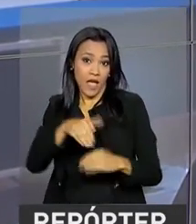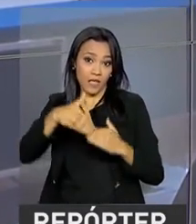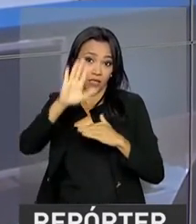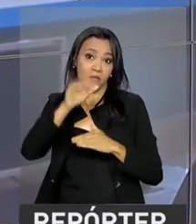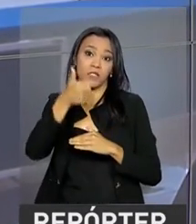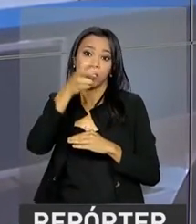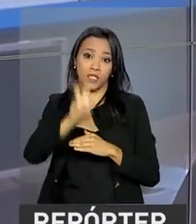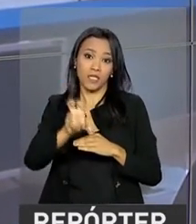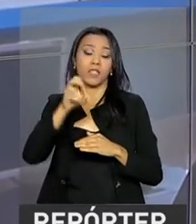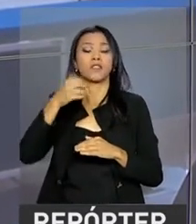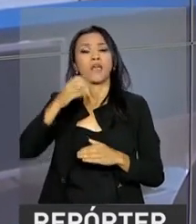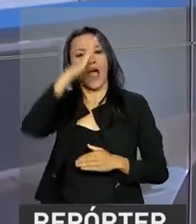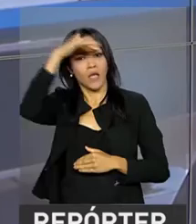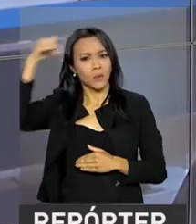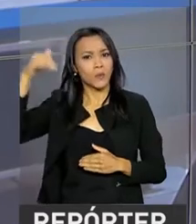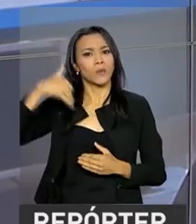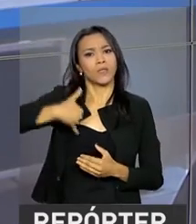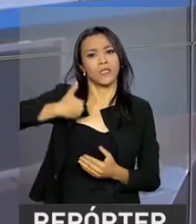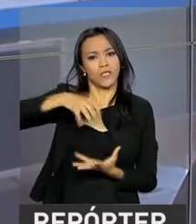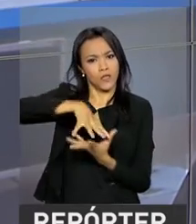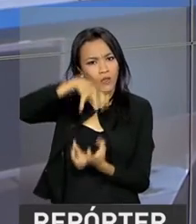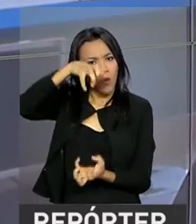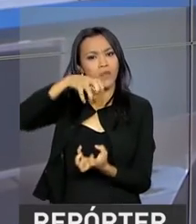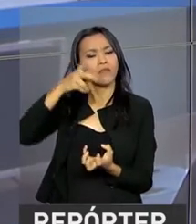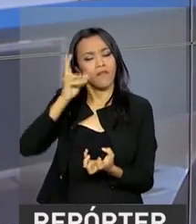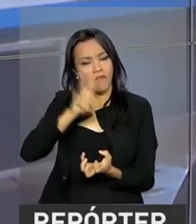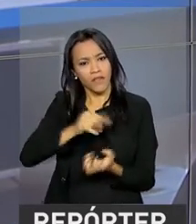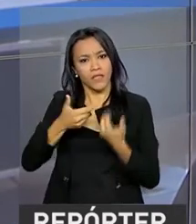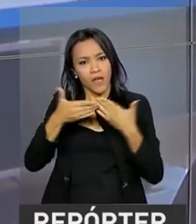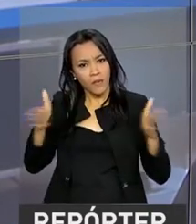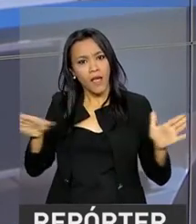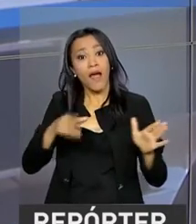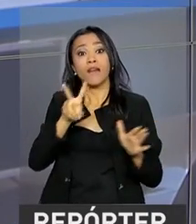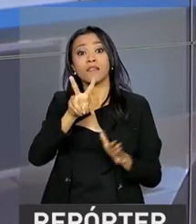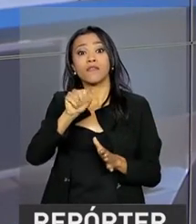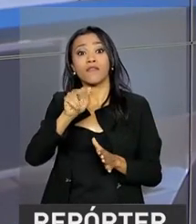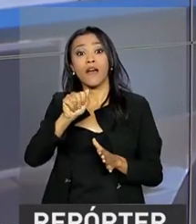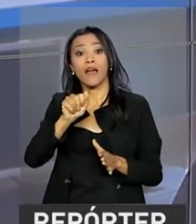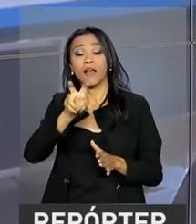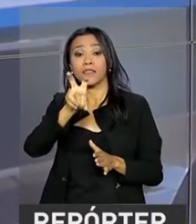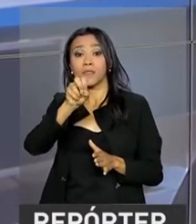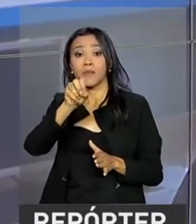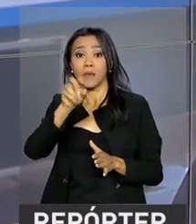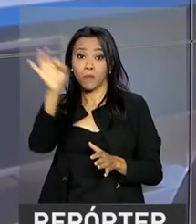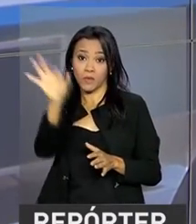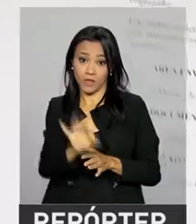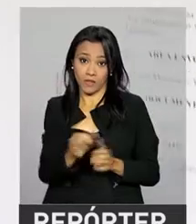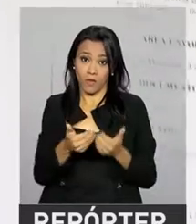e idosos será ampliado este ano as vagas aumentaram em 50%